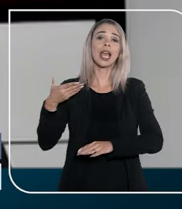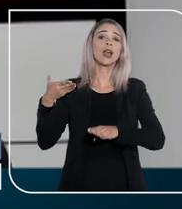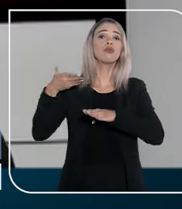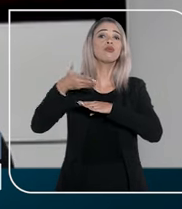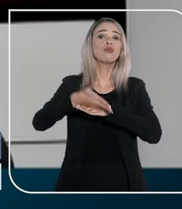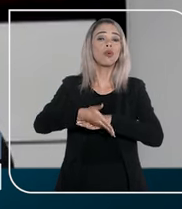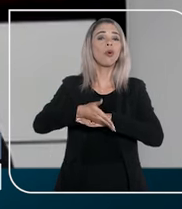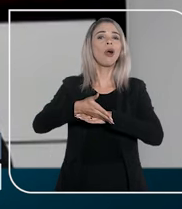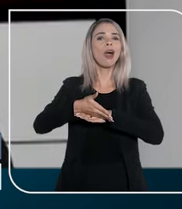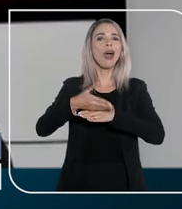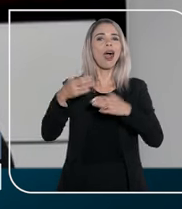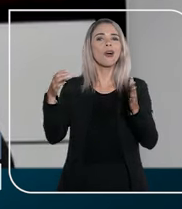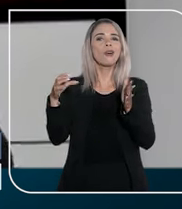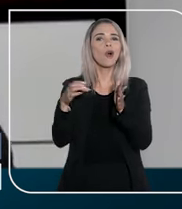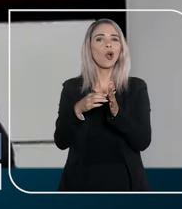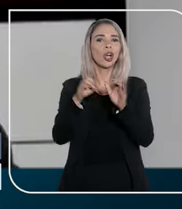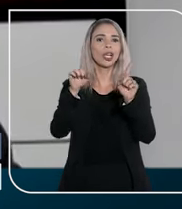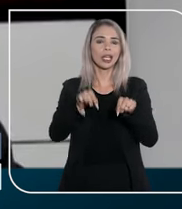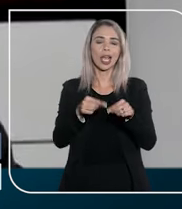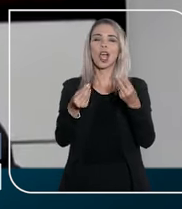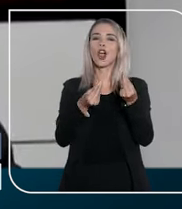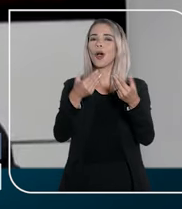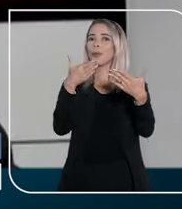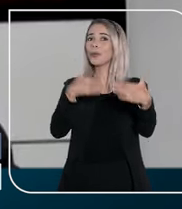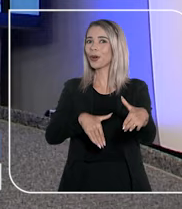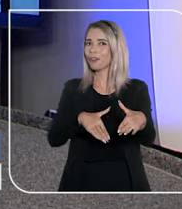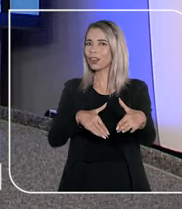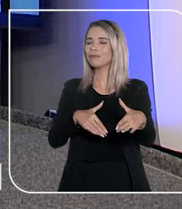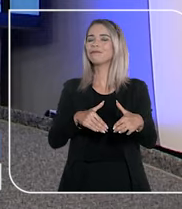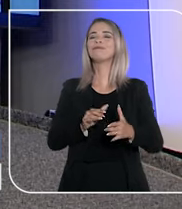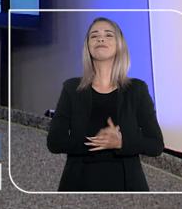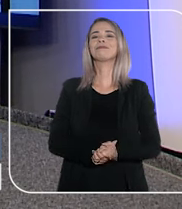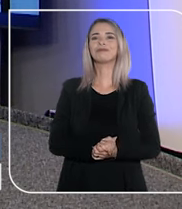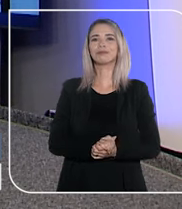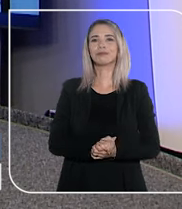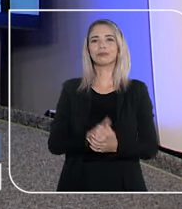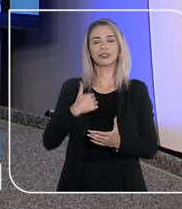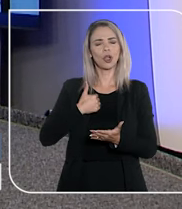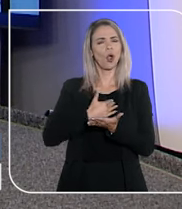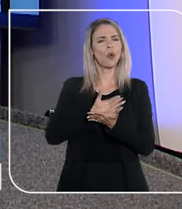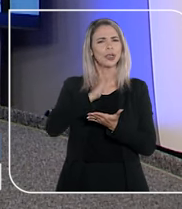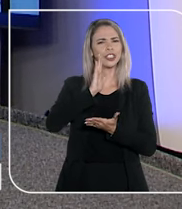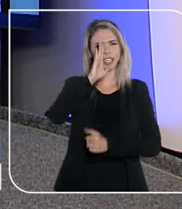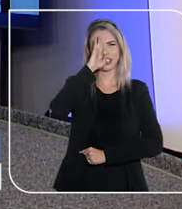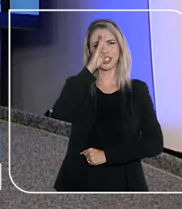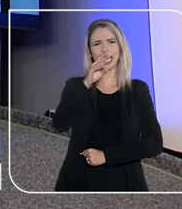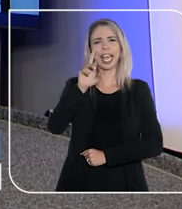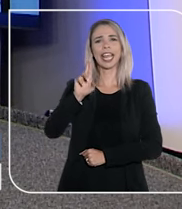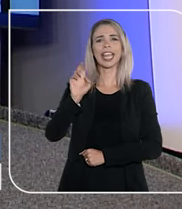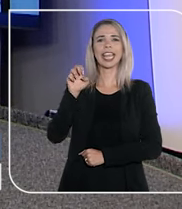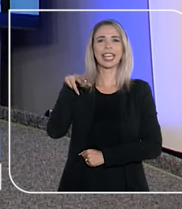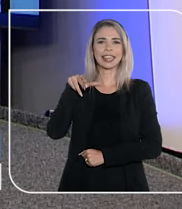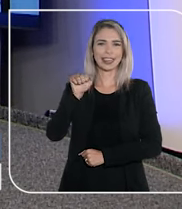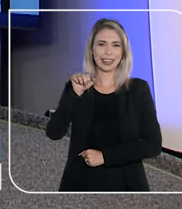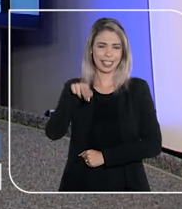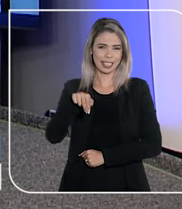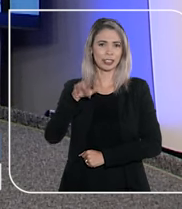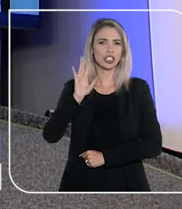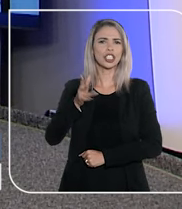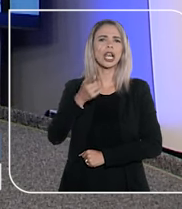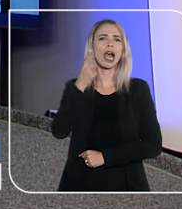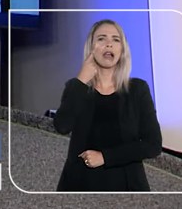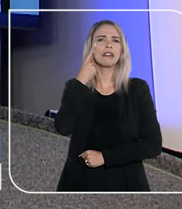função pública mediante o instrumento democrático do concurso público. E eu já começo com você, doutor Renan Freitas. A gente vê aí muitos